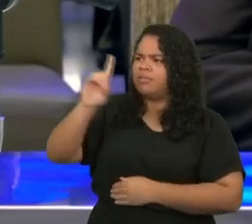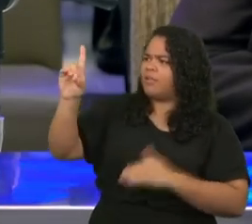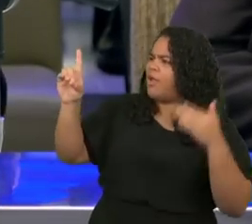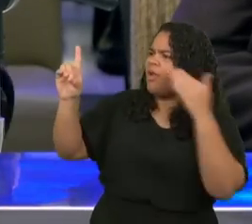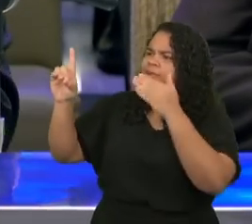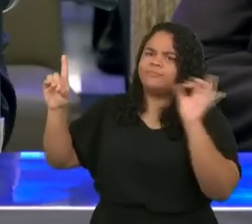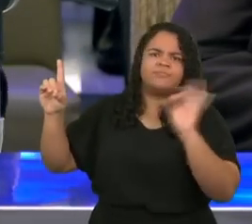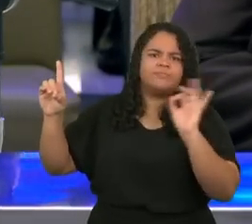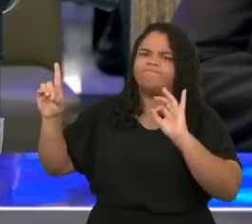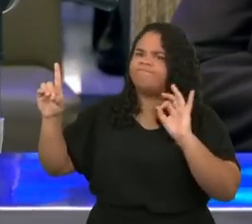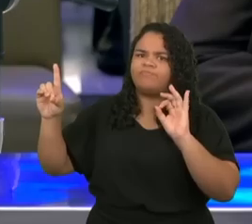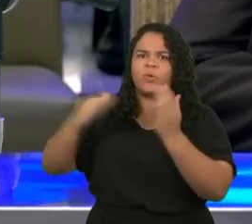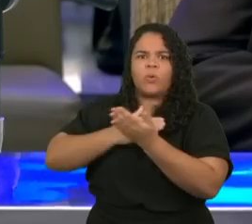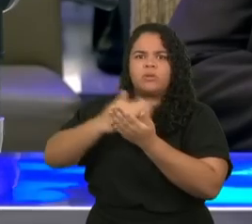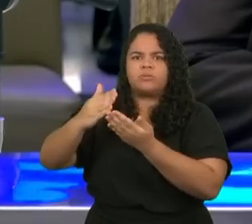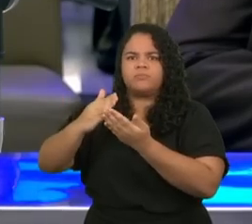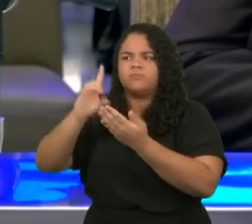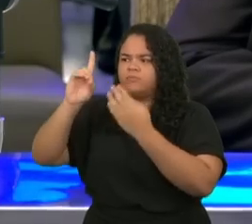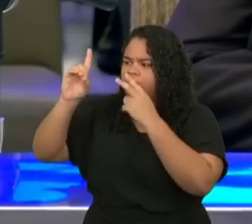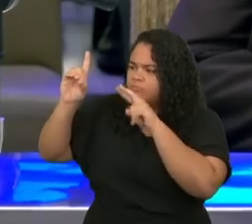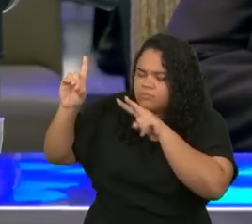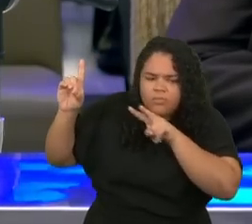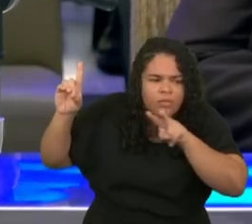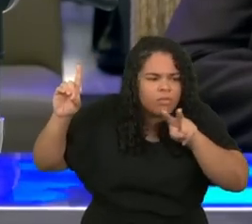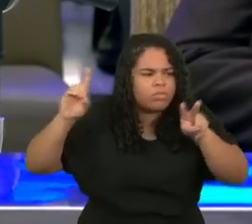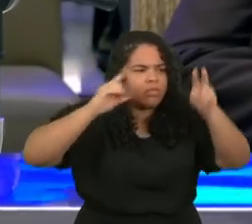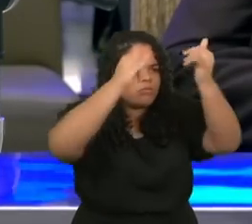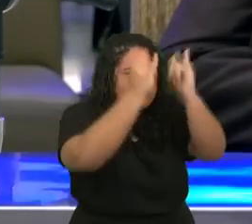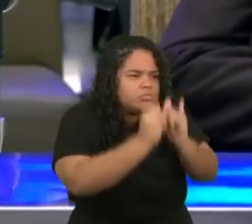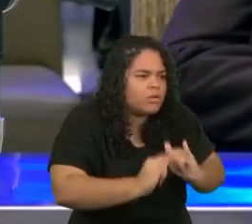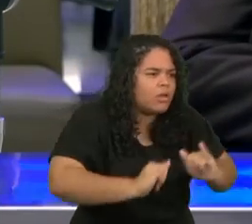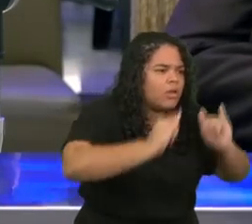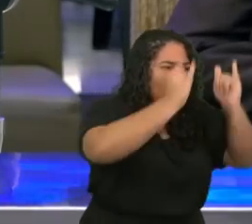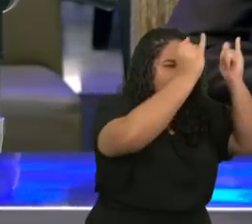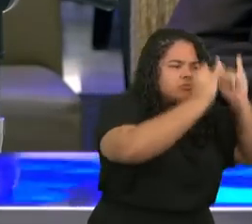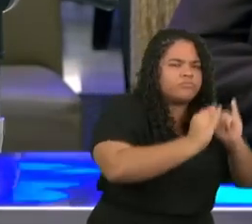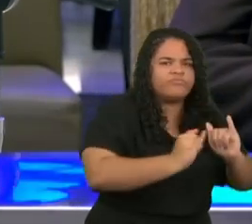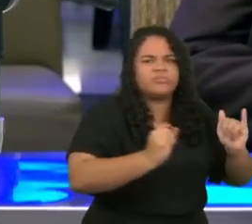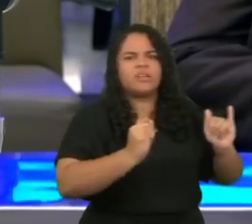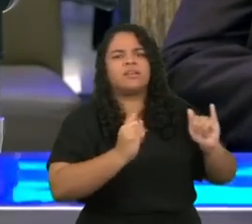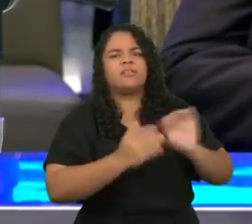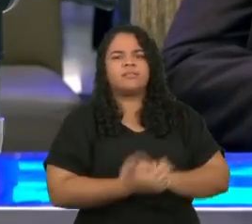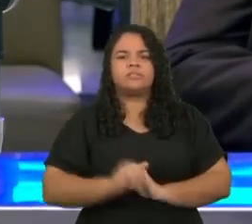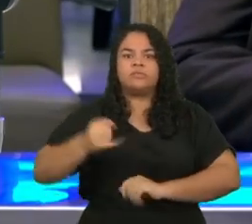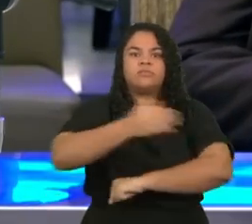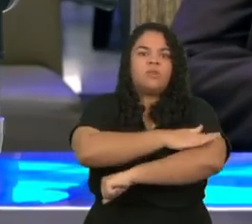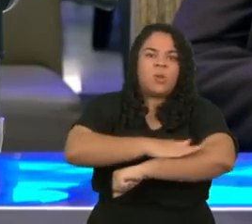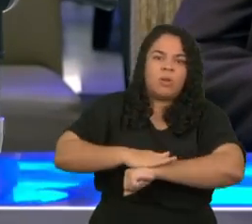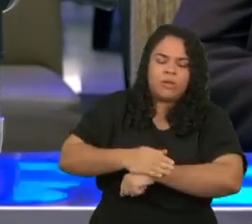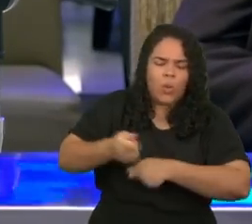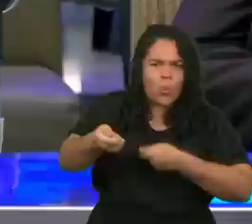que não soube estabelecer limites criar os seus filhos no temor do senhor